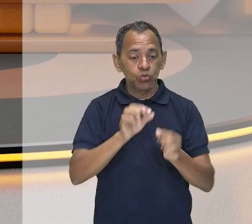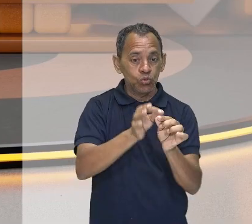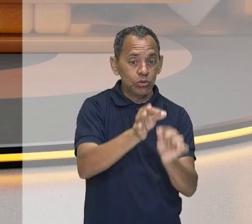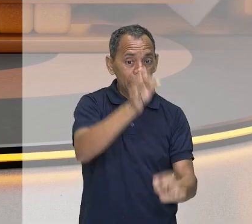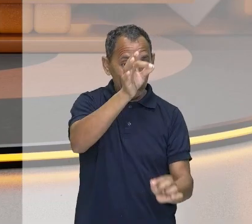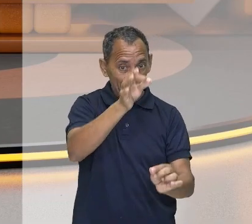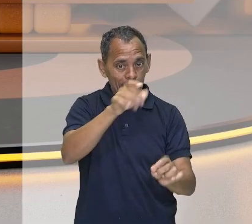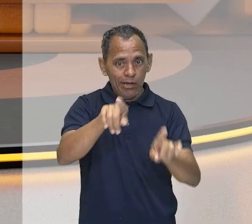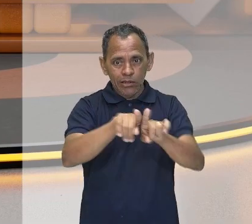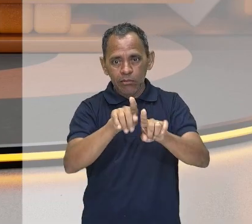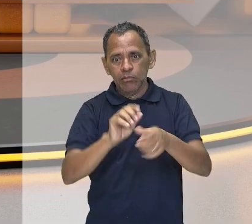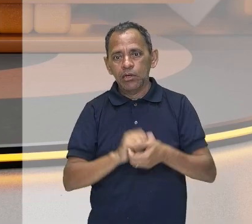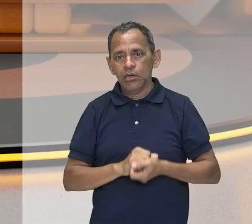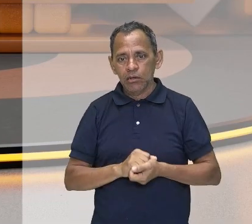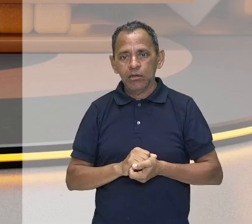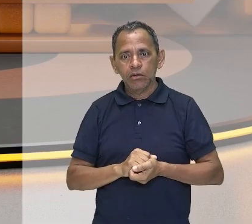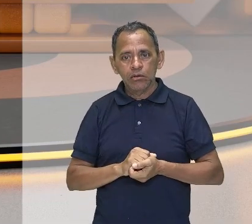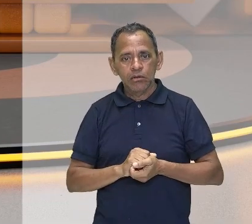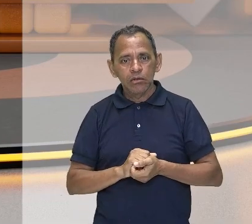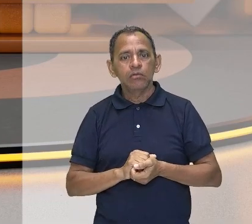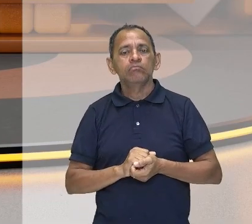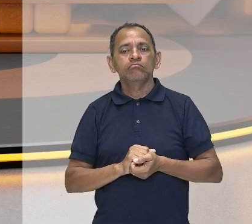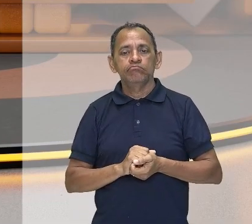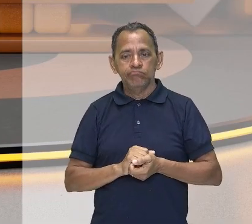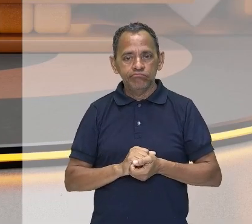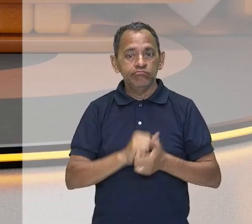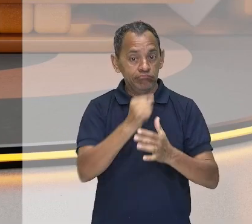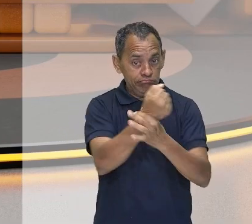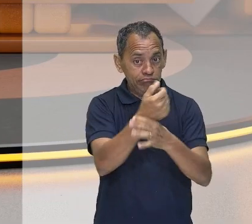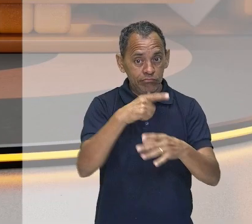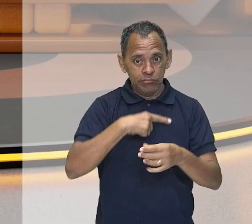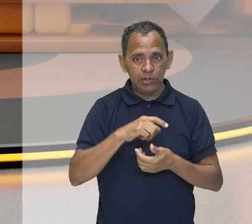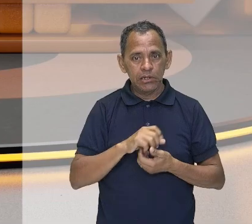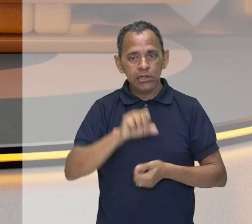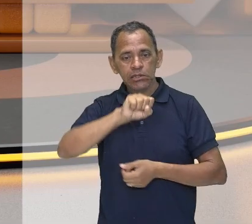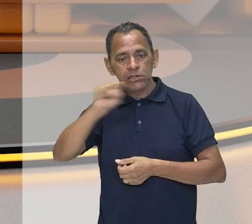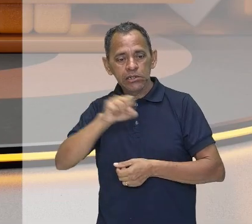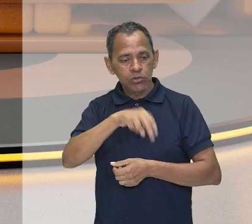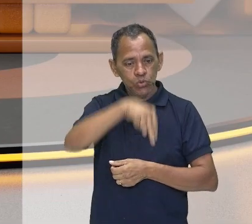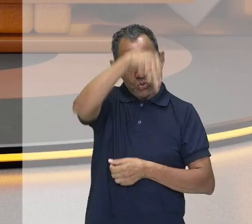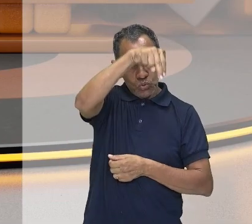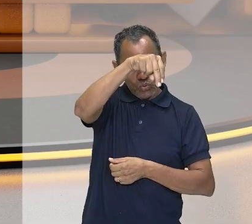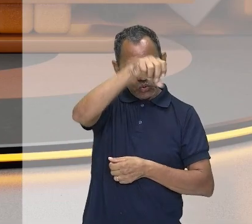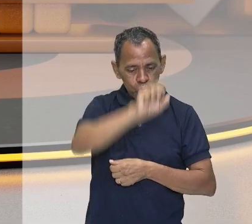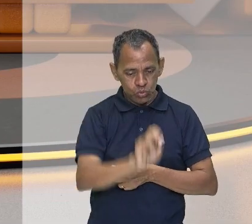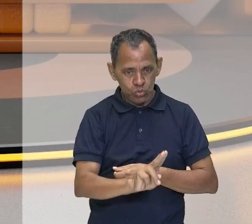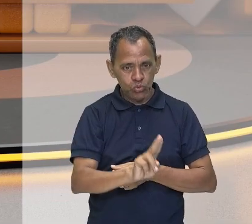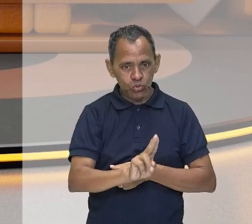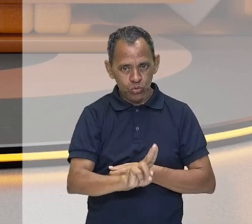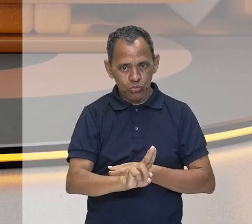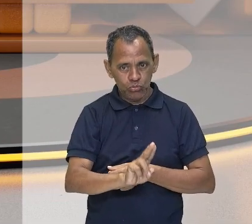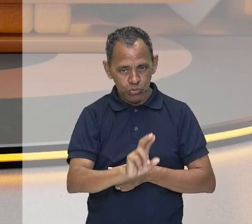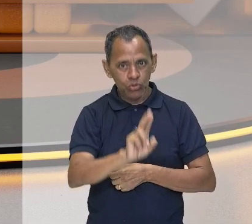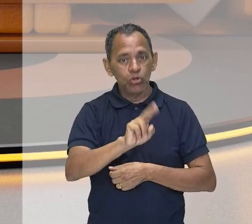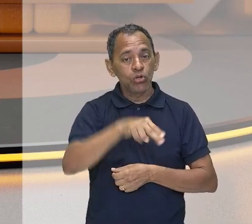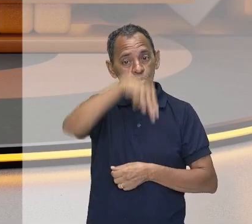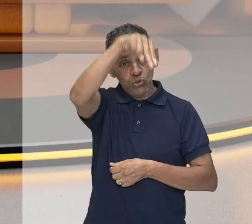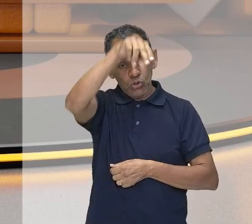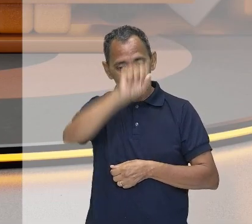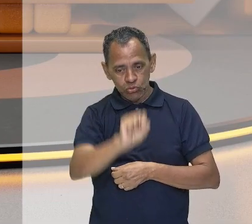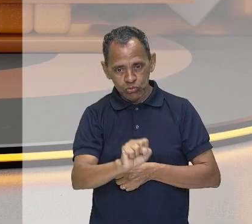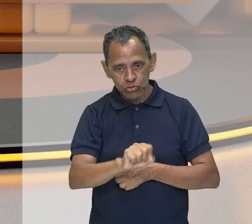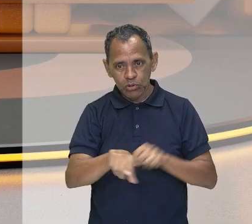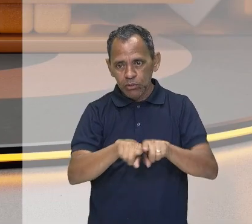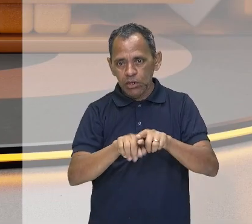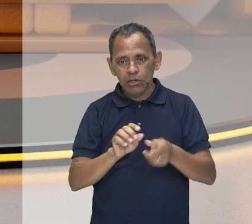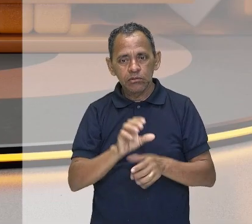preservados, certo? Ficarão como realmente eles são. Se eu for para o sul ou para o norte, a gente vai tendo distorções. As regiões